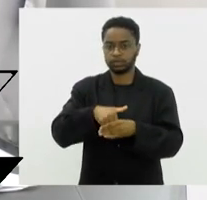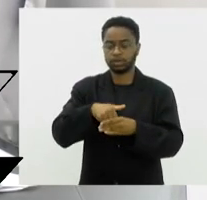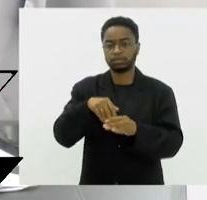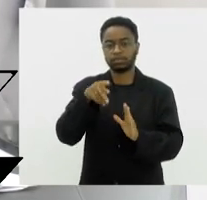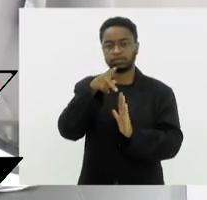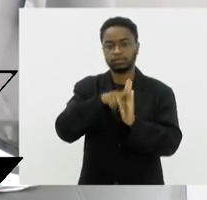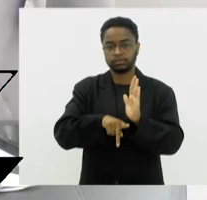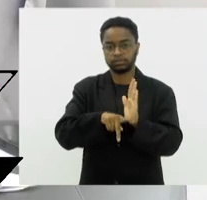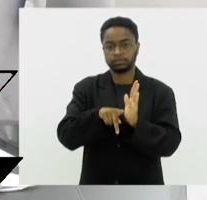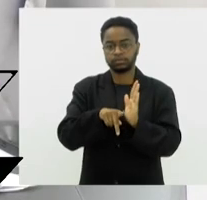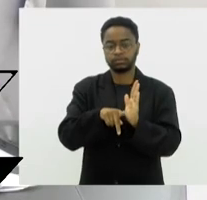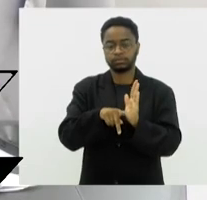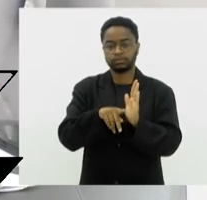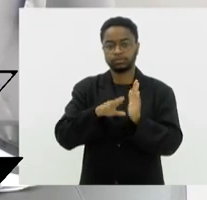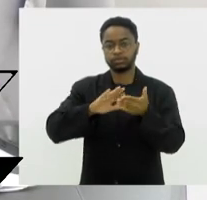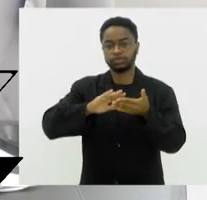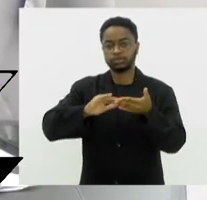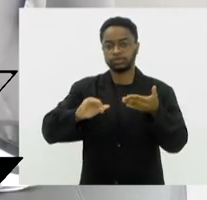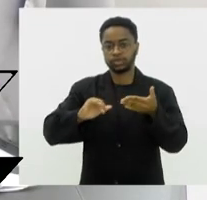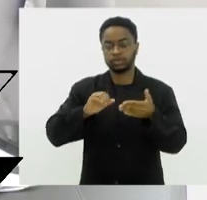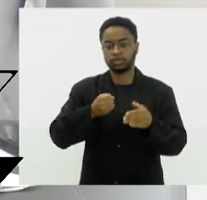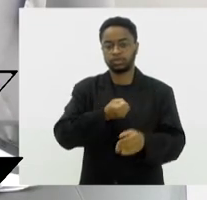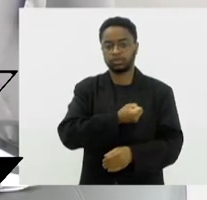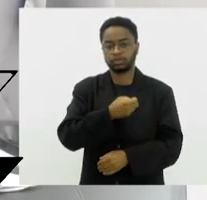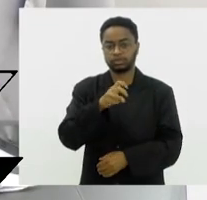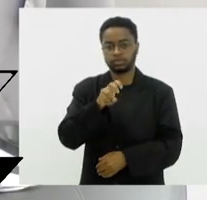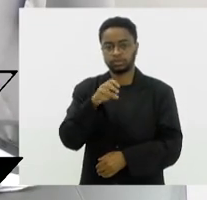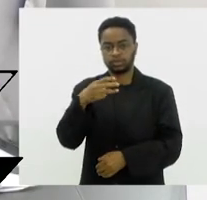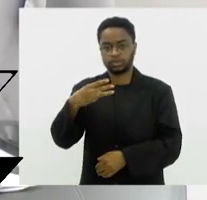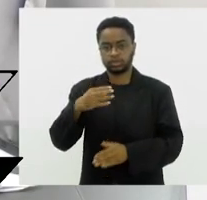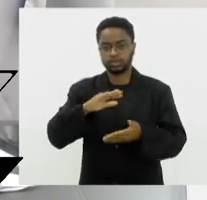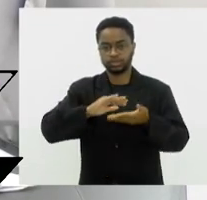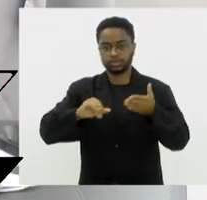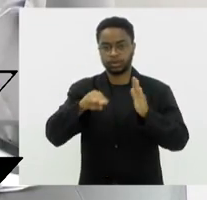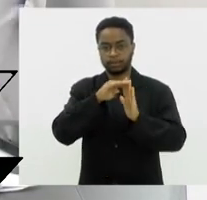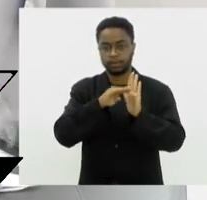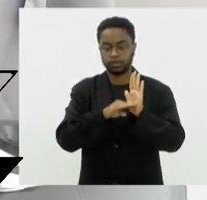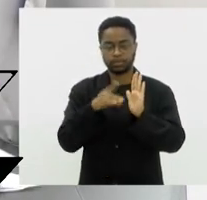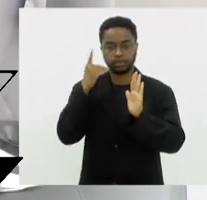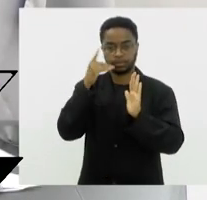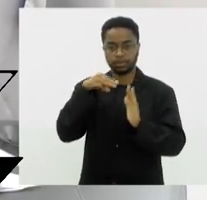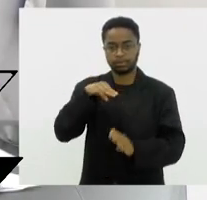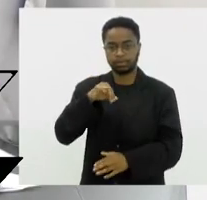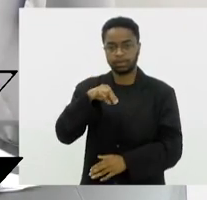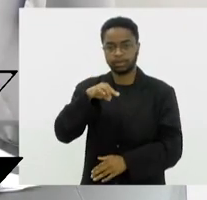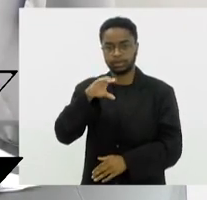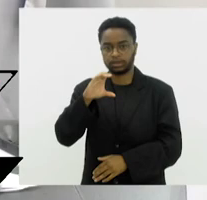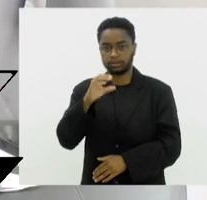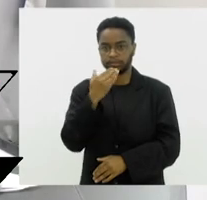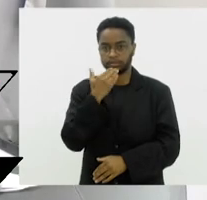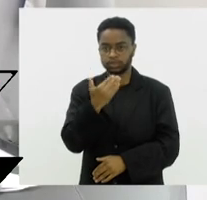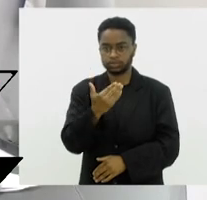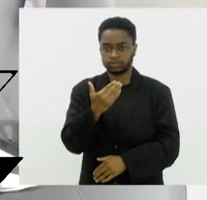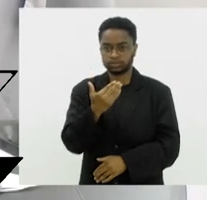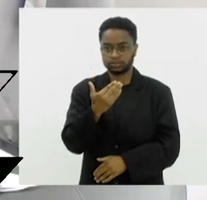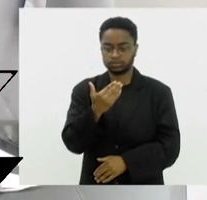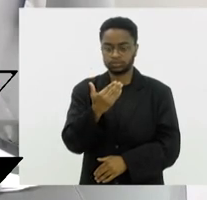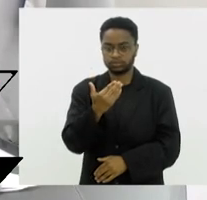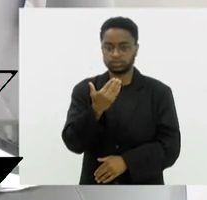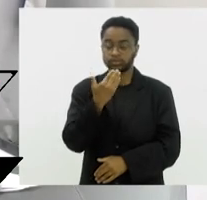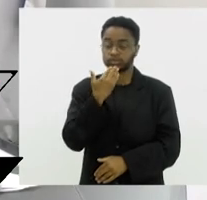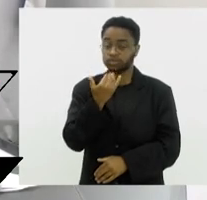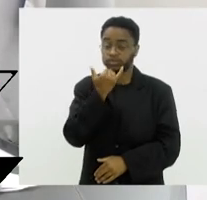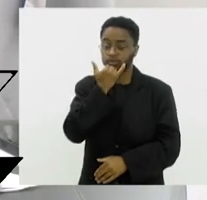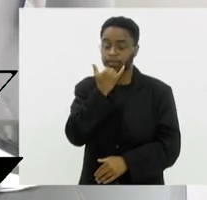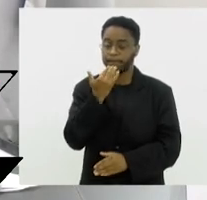projetos mencionados, à exceção do 53, que foi retirado de pauta a pedido do deputado Carlos Mink. Desculpa, foi pedido